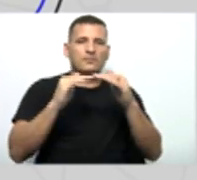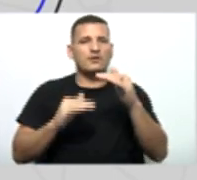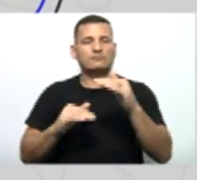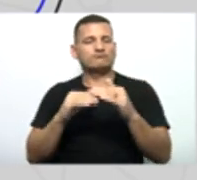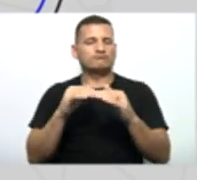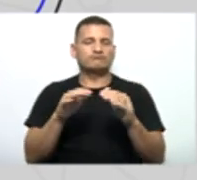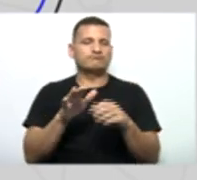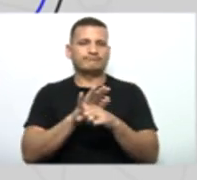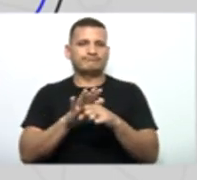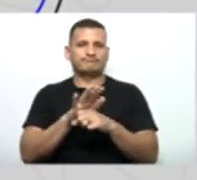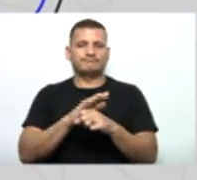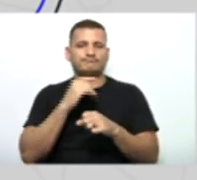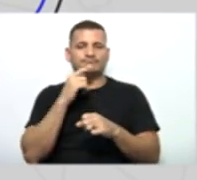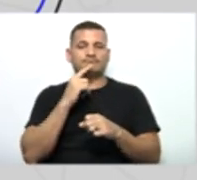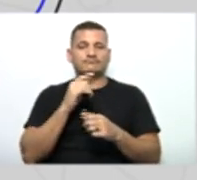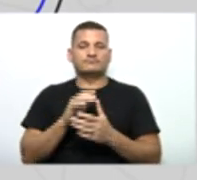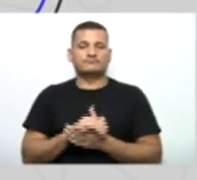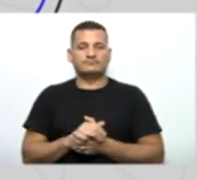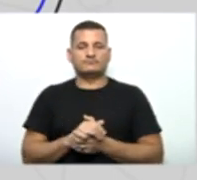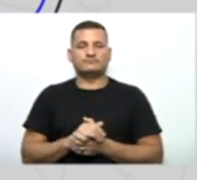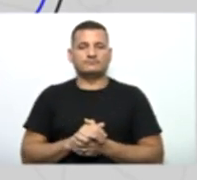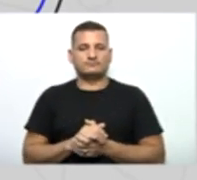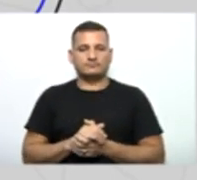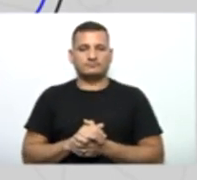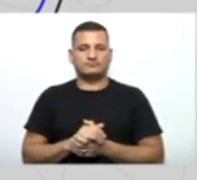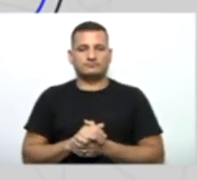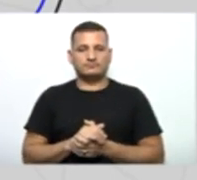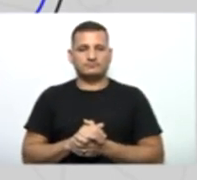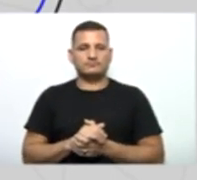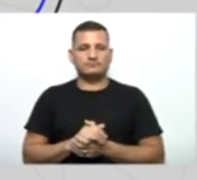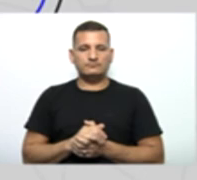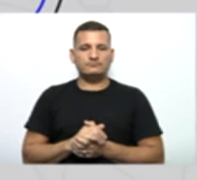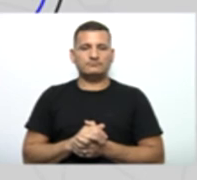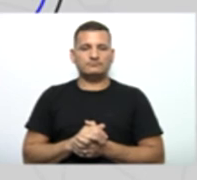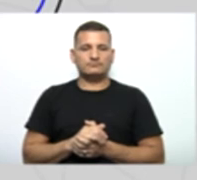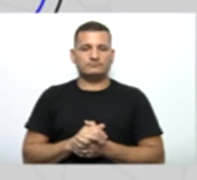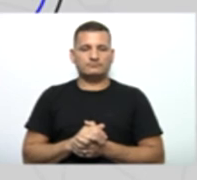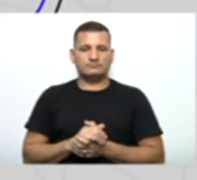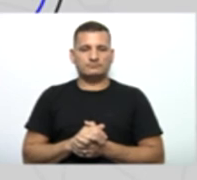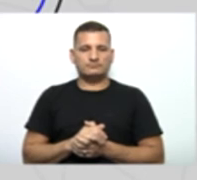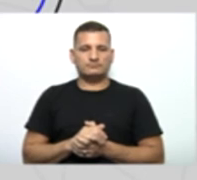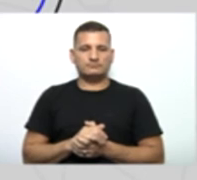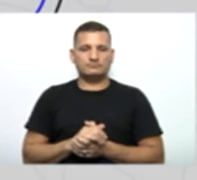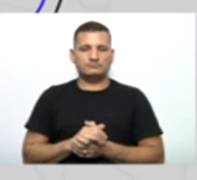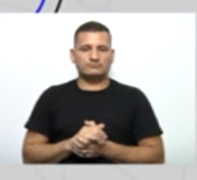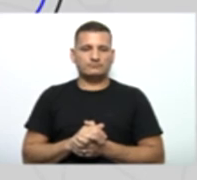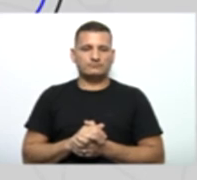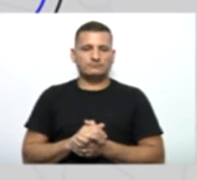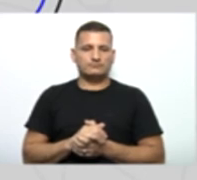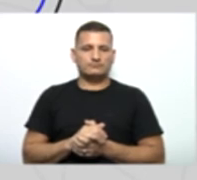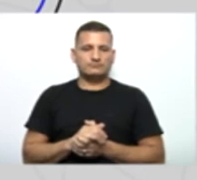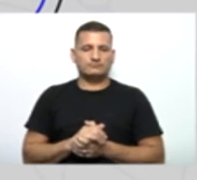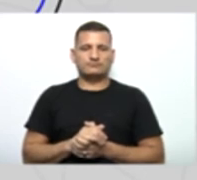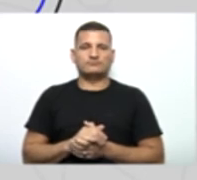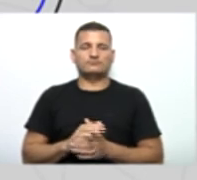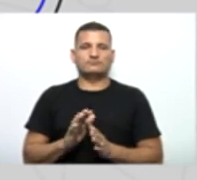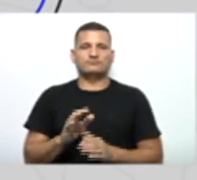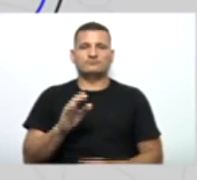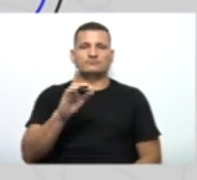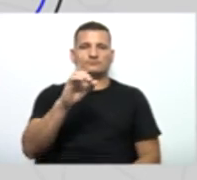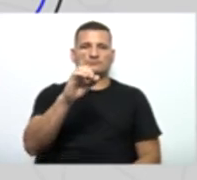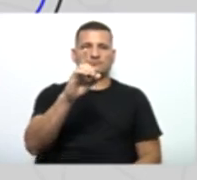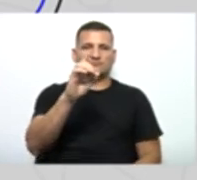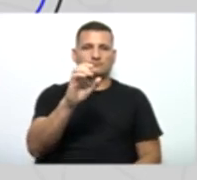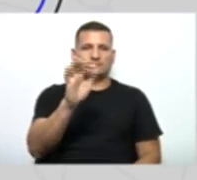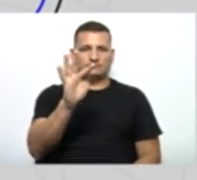esse def aqui está nessa mesma indentação aqui, tá? Dos defs. Olha onde é que está a classe e olha onde é que estão os